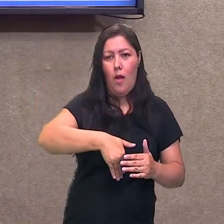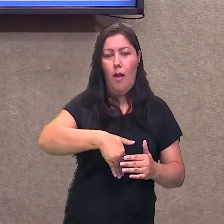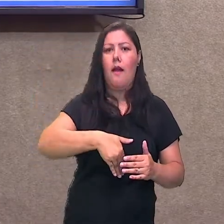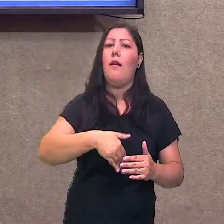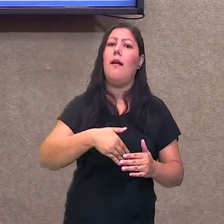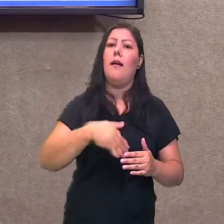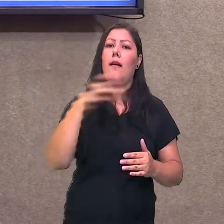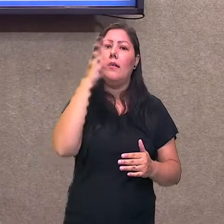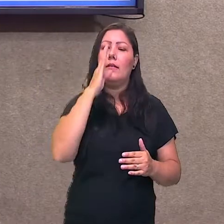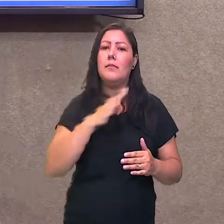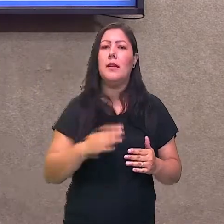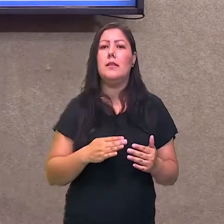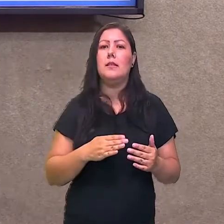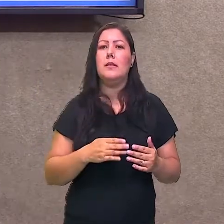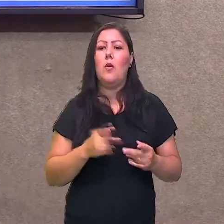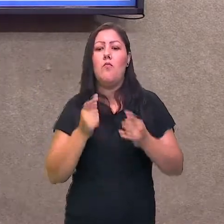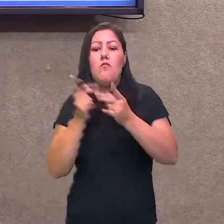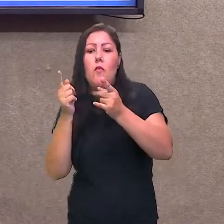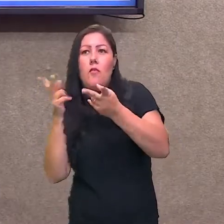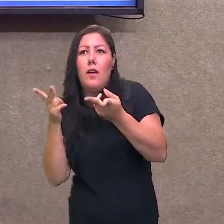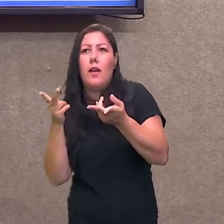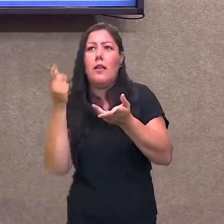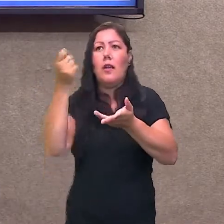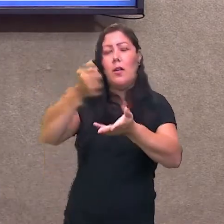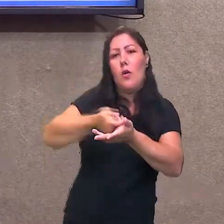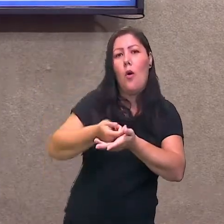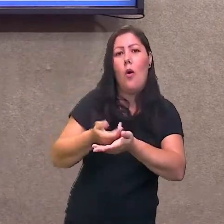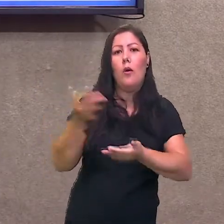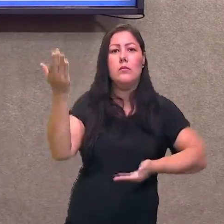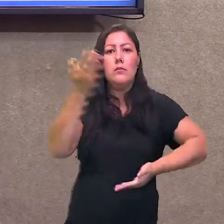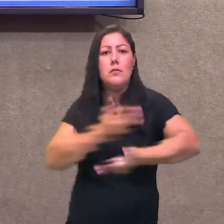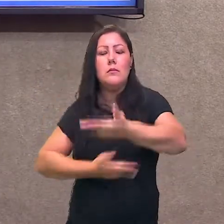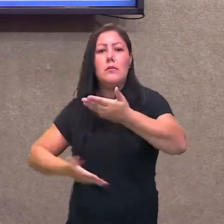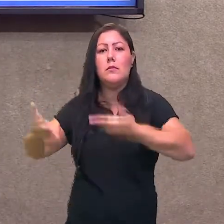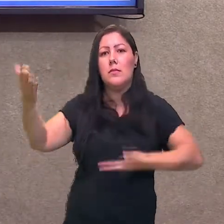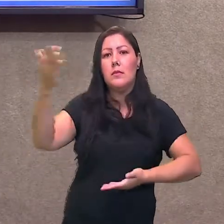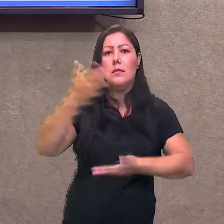para a Europa, traz alguma coisa de lá, troca, vai fazendo esse comércio.